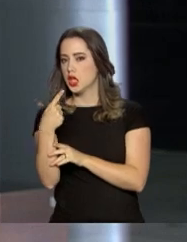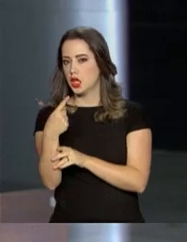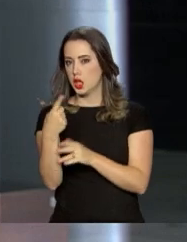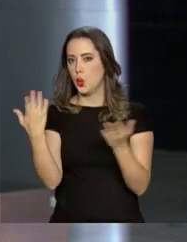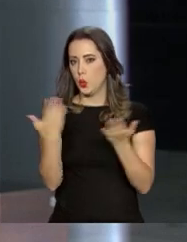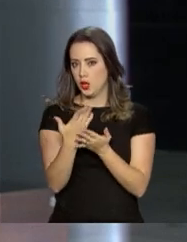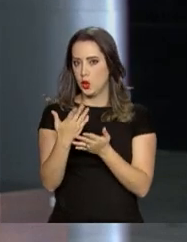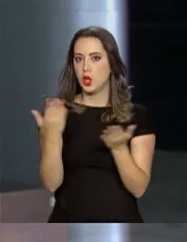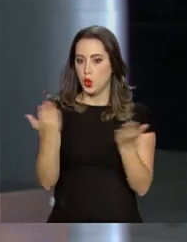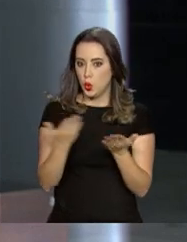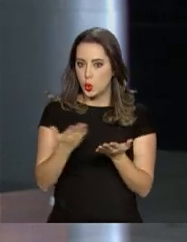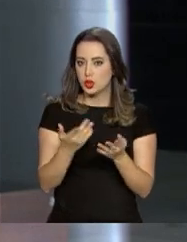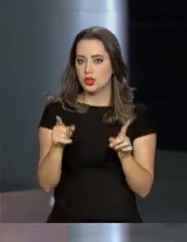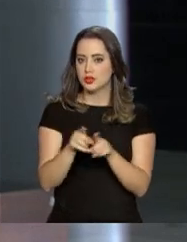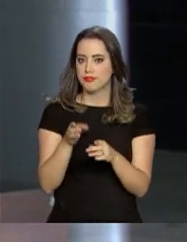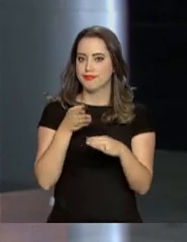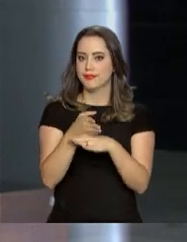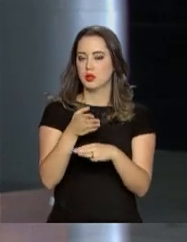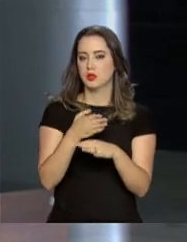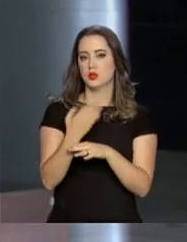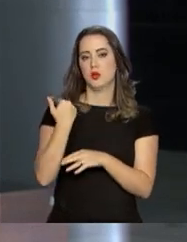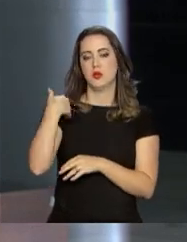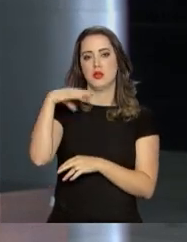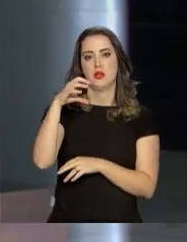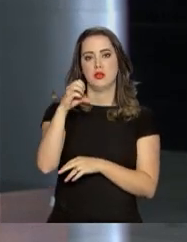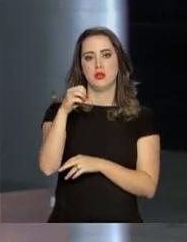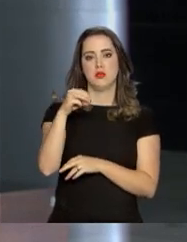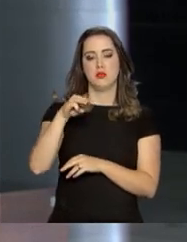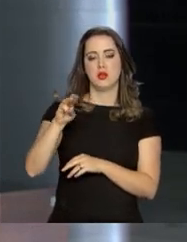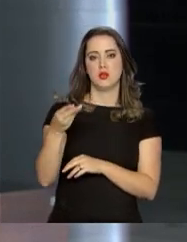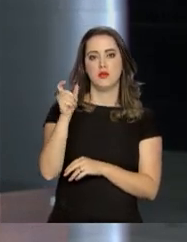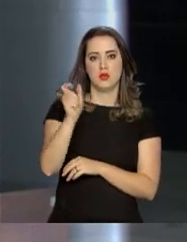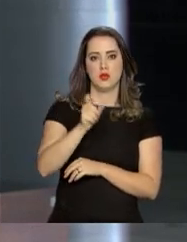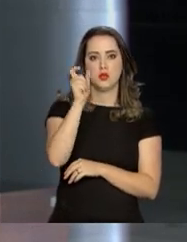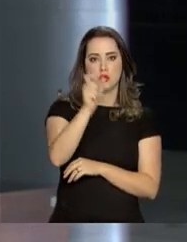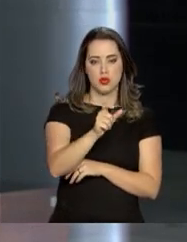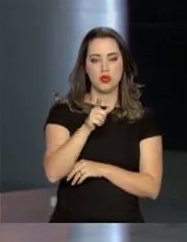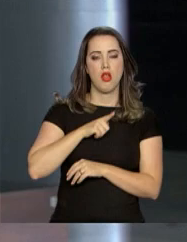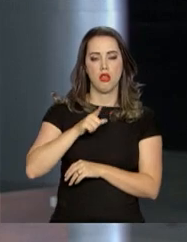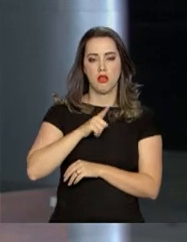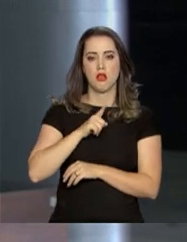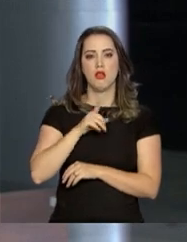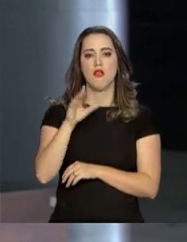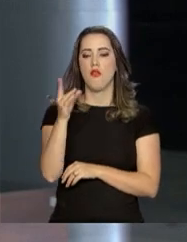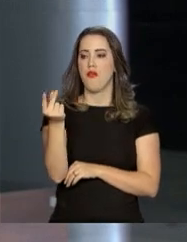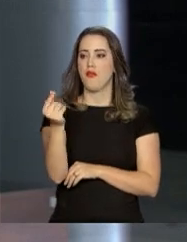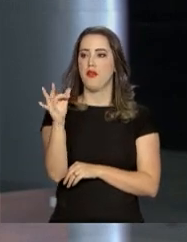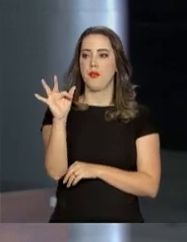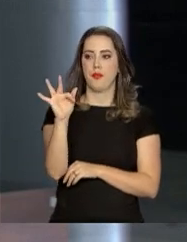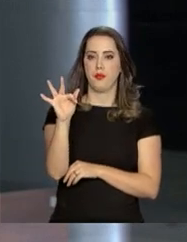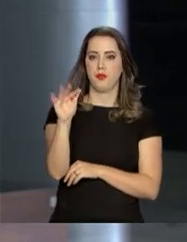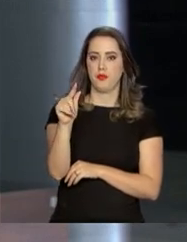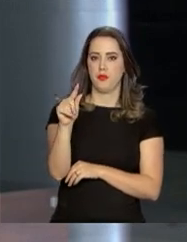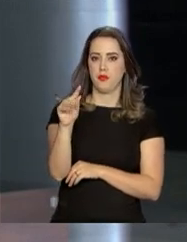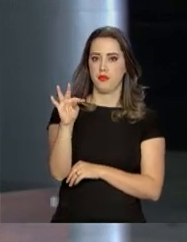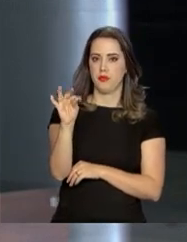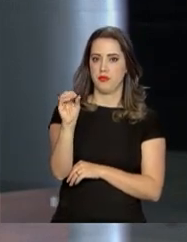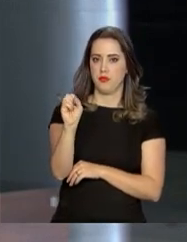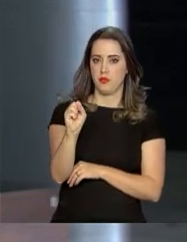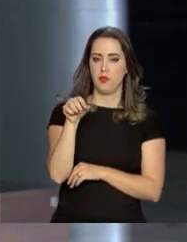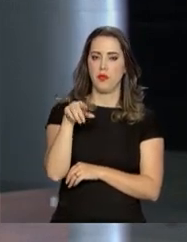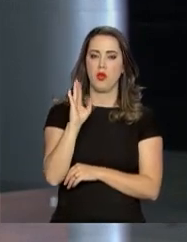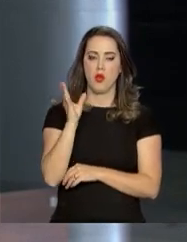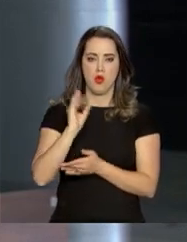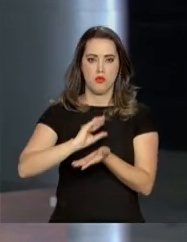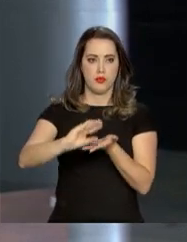com isso mais de 90 milhões de pessoas já tiveram creditados os valores o percentual de distribuição